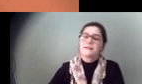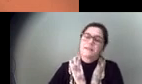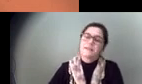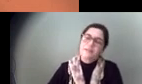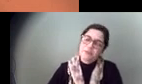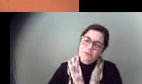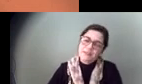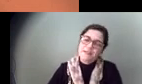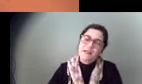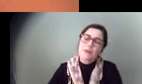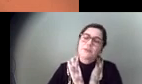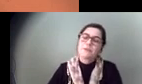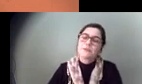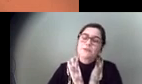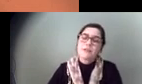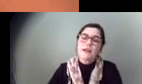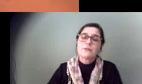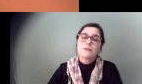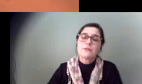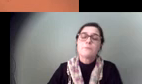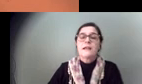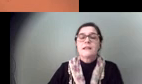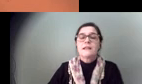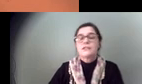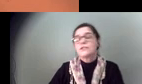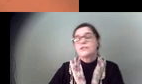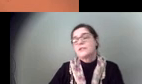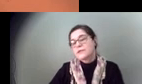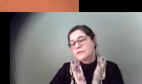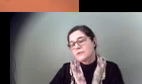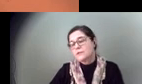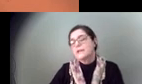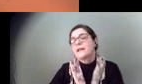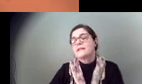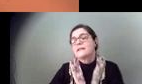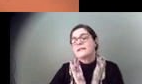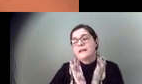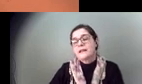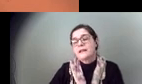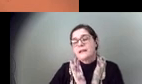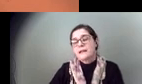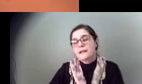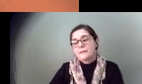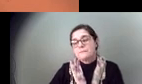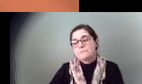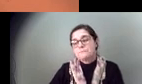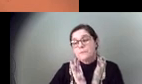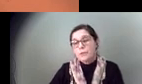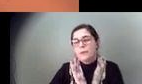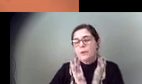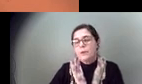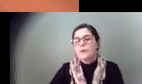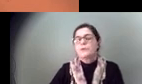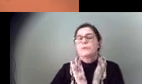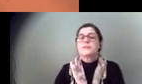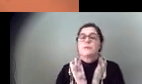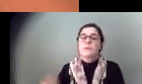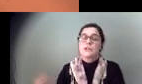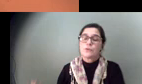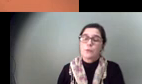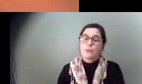conversa no presencial dava muito certo e que a gente tem muitas dificuldades, no